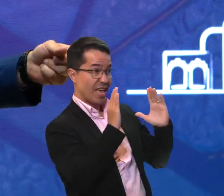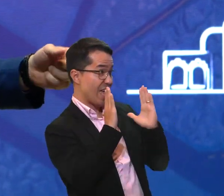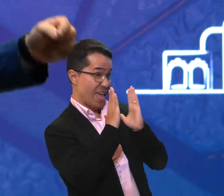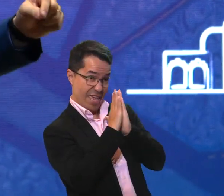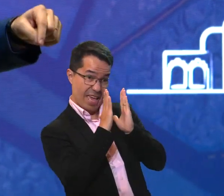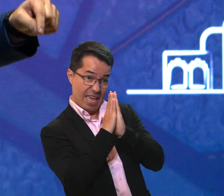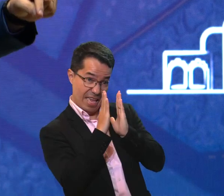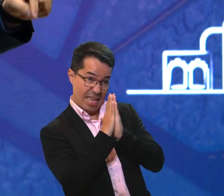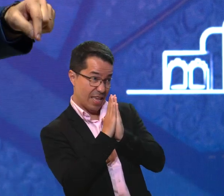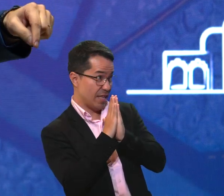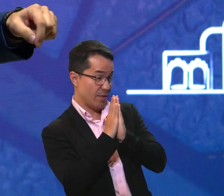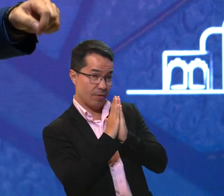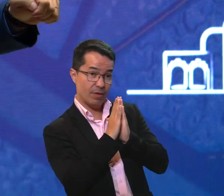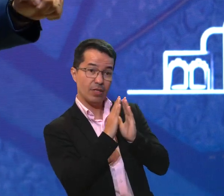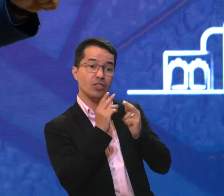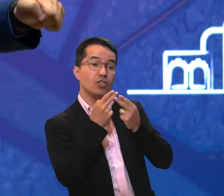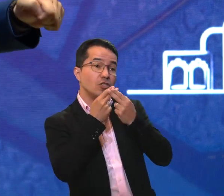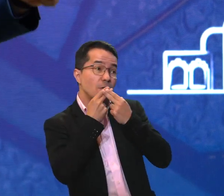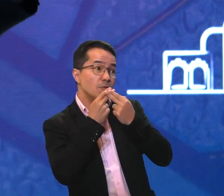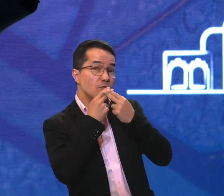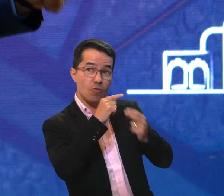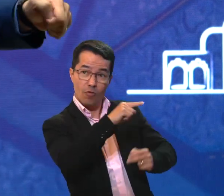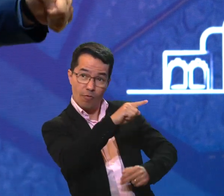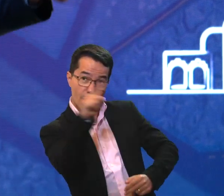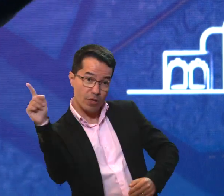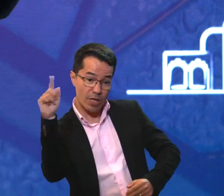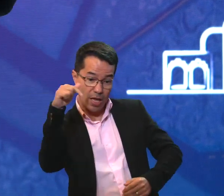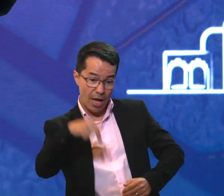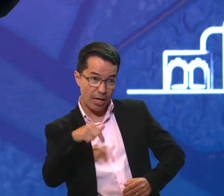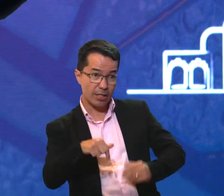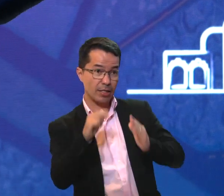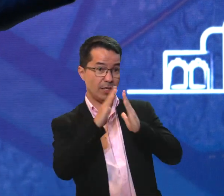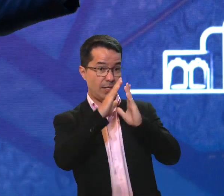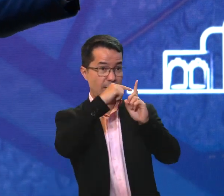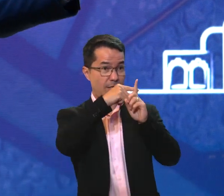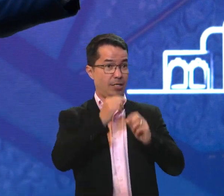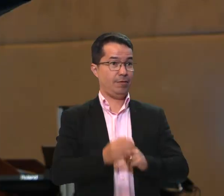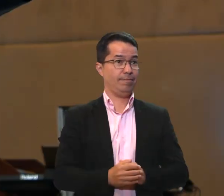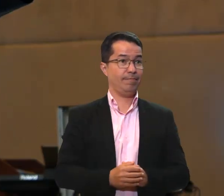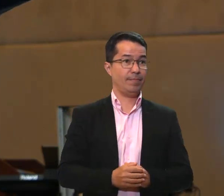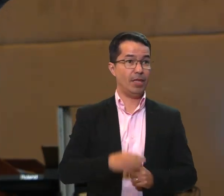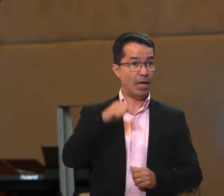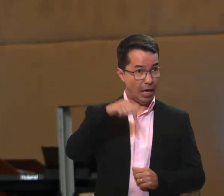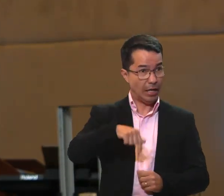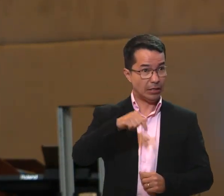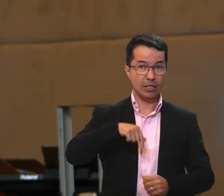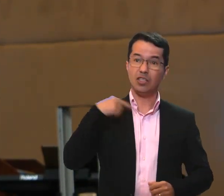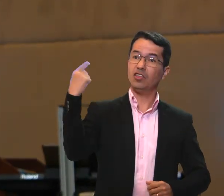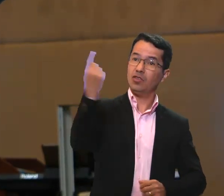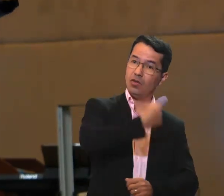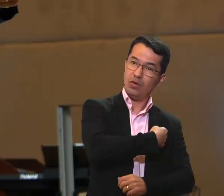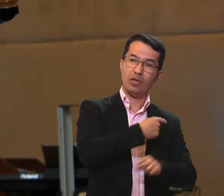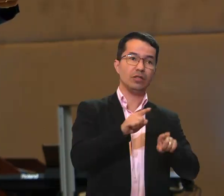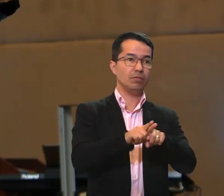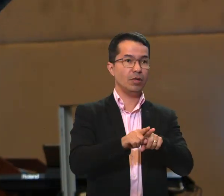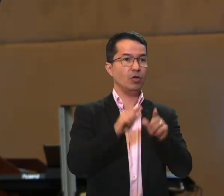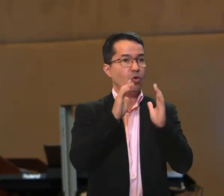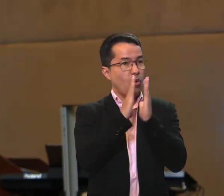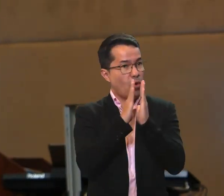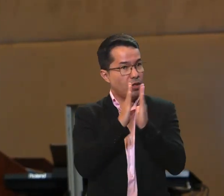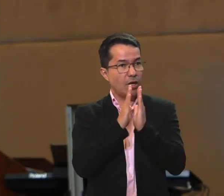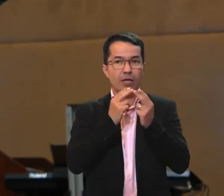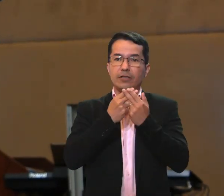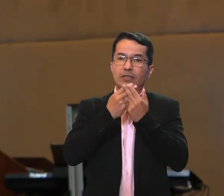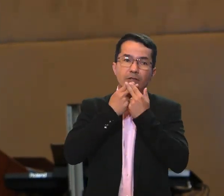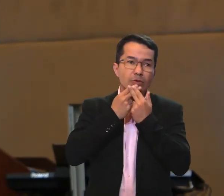Sabe, nesta igreja nós vamos orar e jejuar, e Deus vai curar pessoas. Deus vai fazer coisas novas. Nós